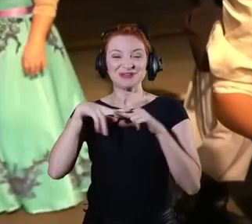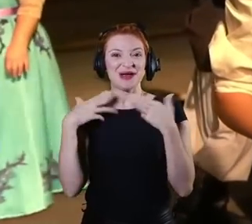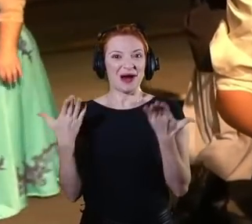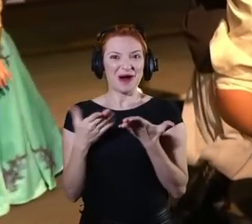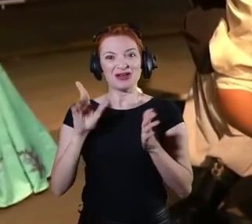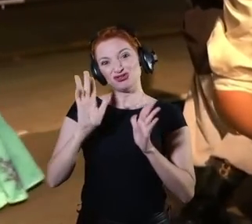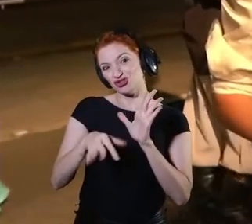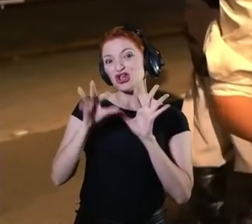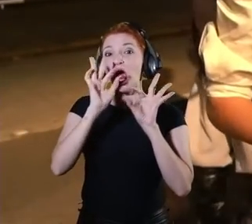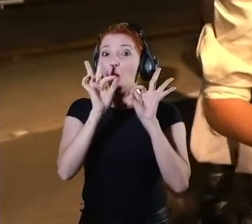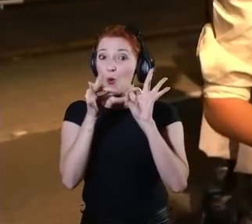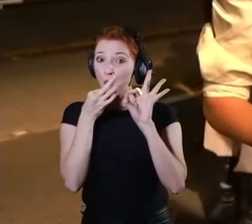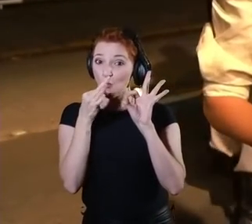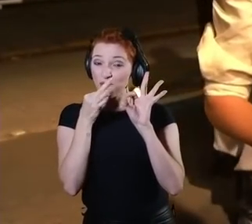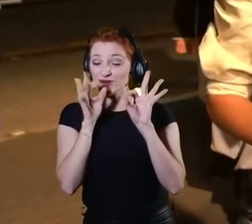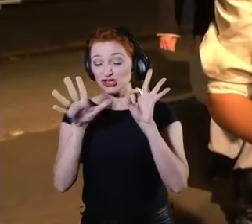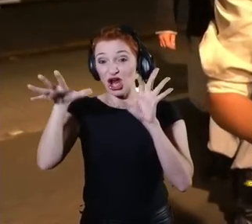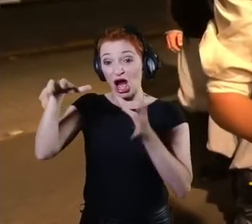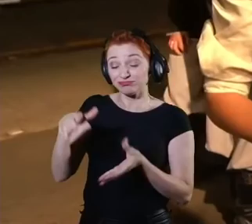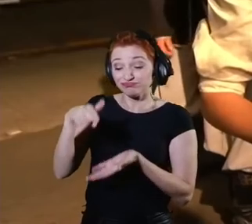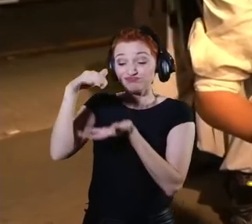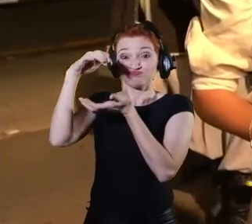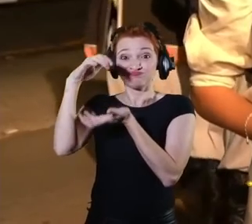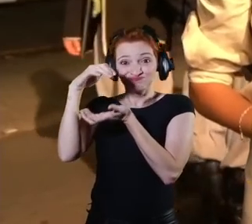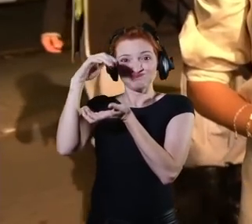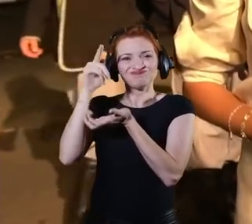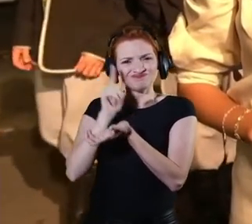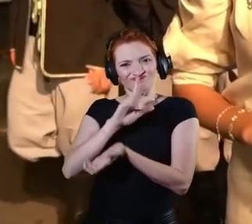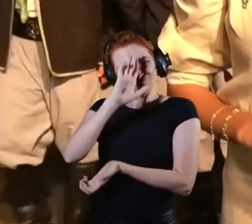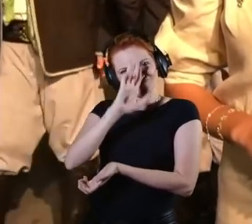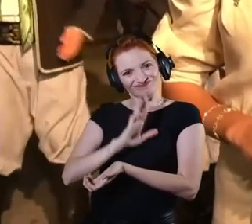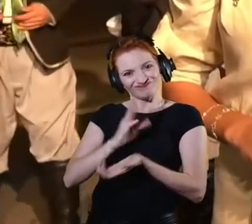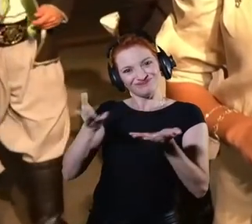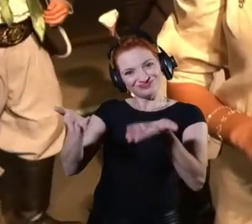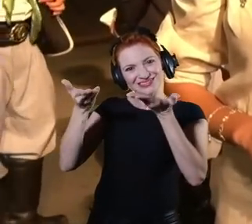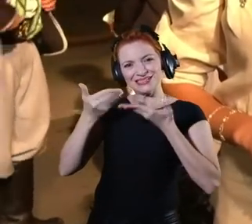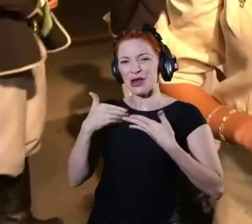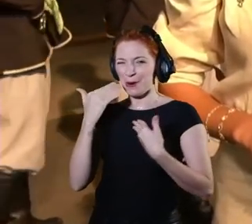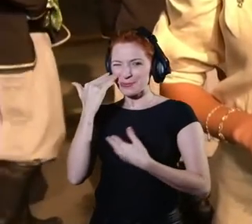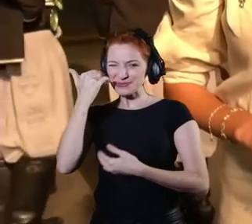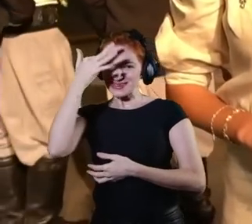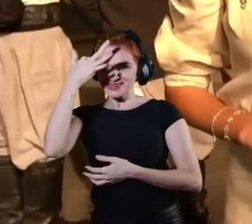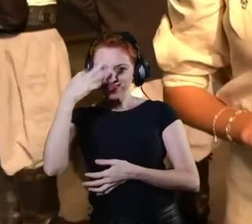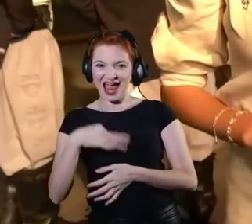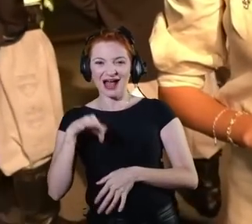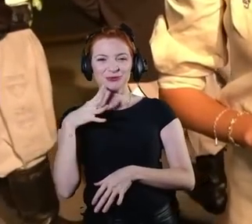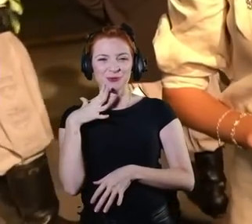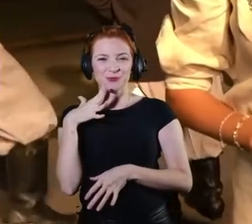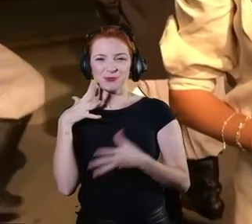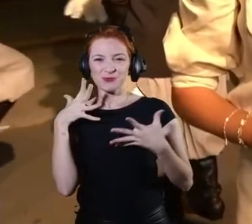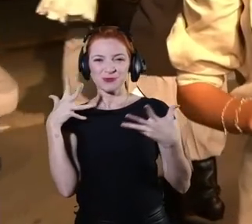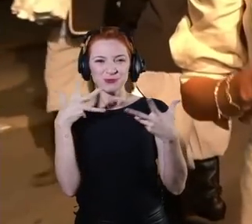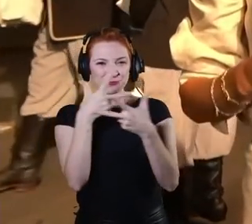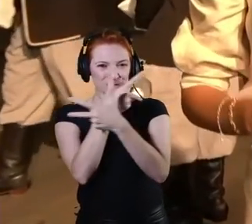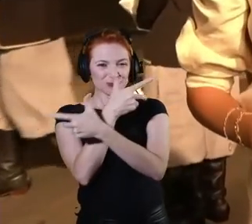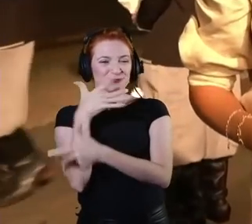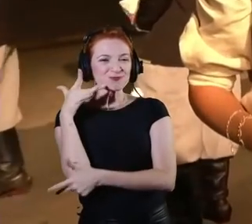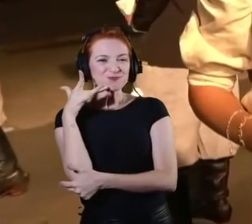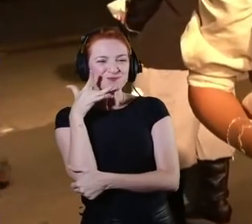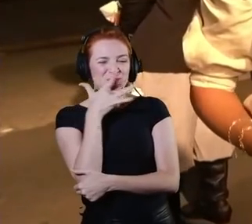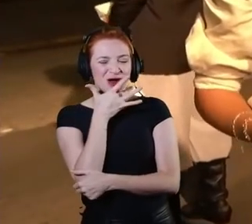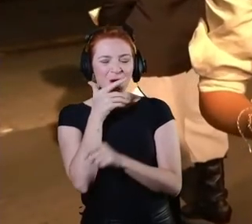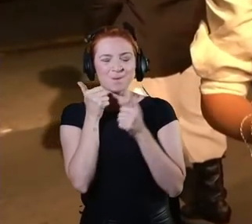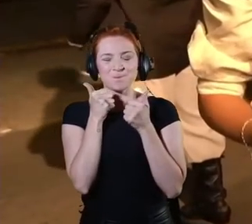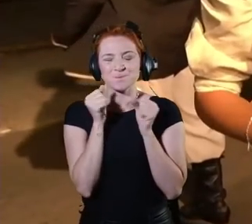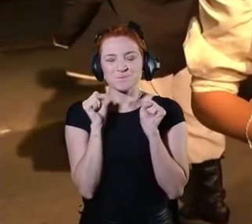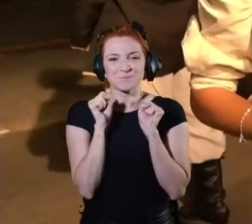uvinha, que foi distribuída para o público. Eu não posso deixar de experimentar. Eu tenho certeza que está maravilhosa. Afinal, dos pavilhões também está perfeito. Tá incrível. Eu